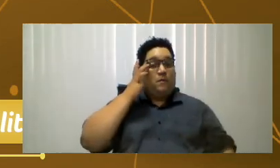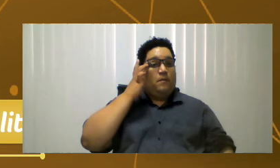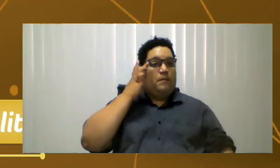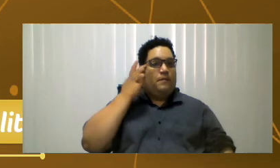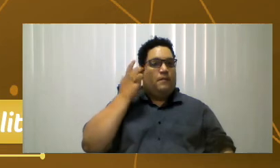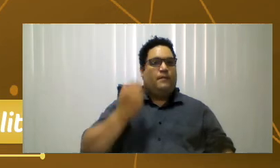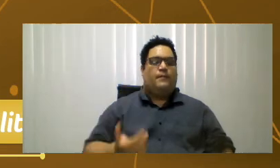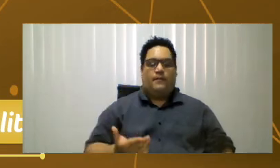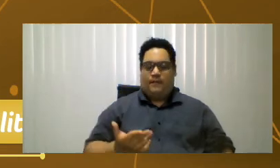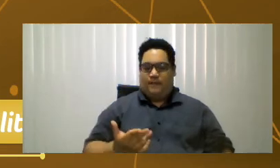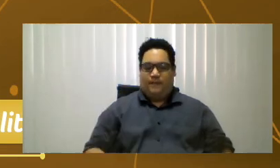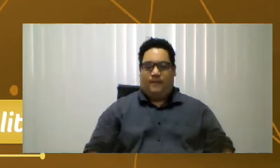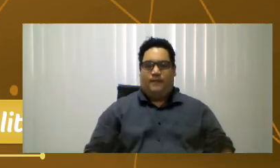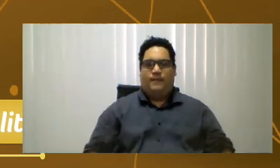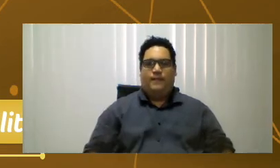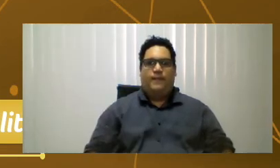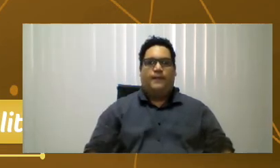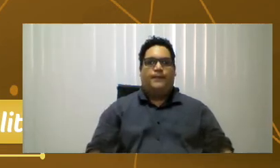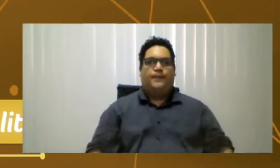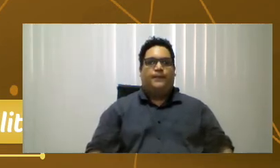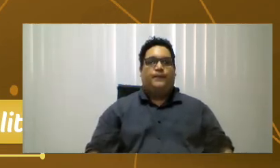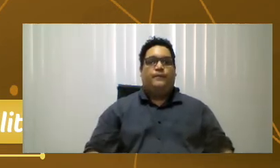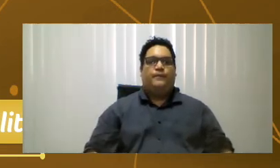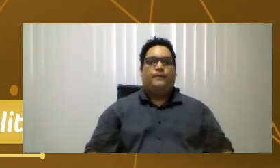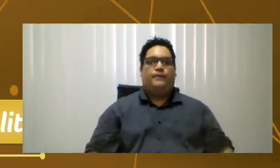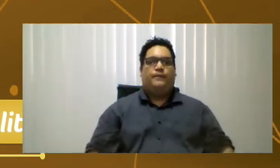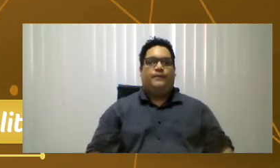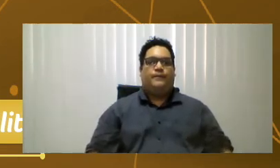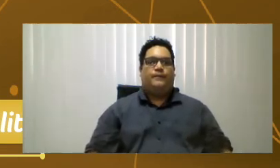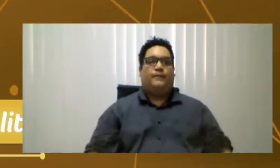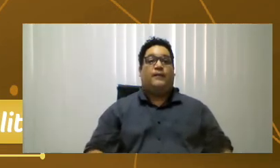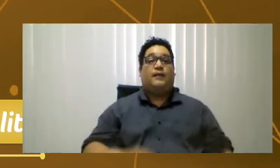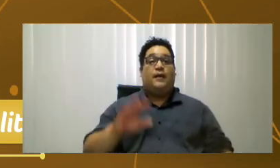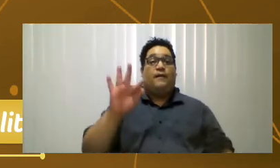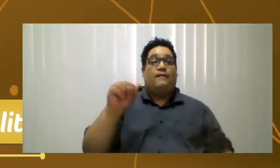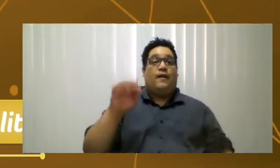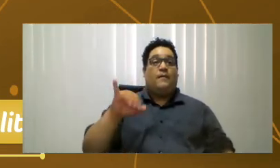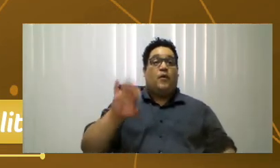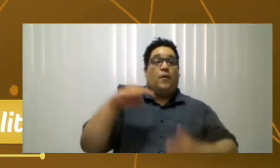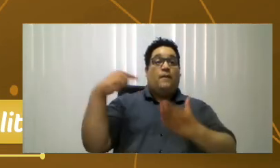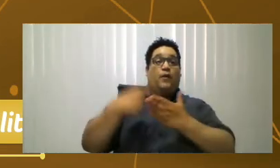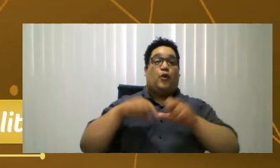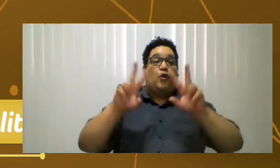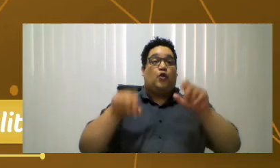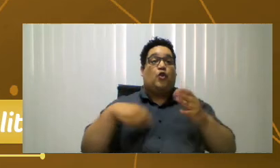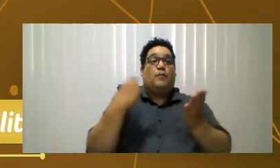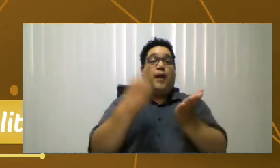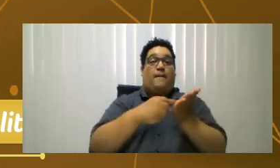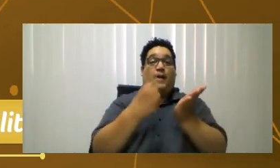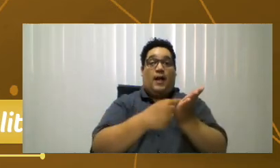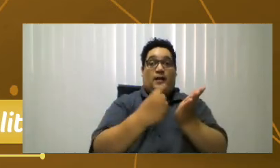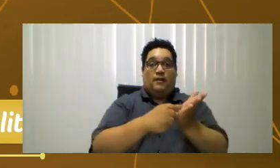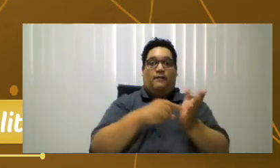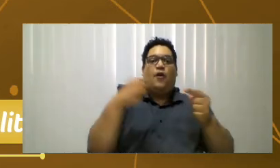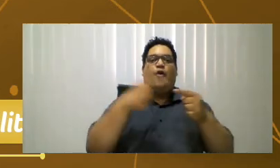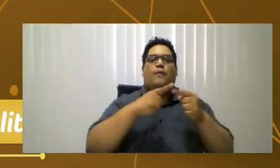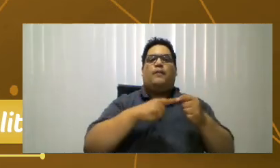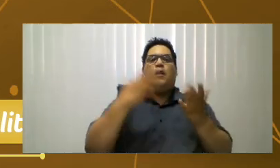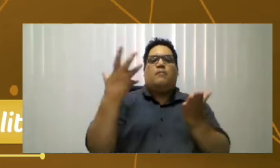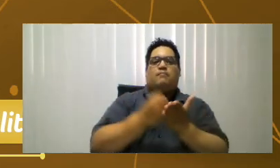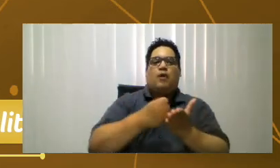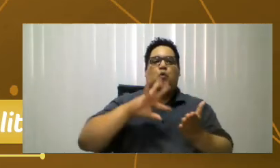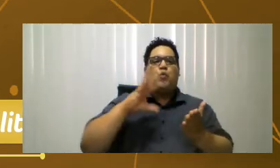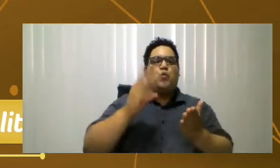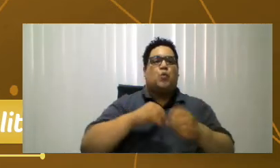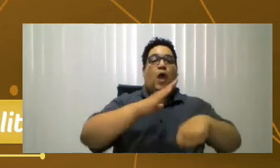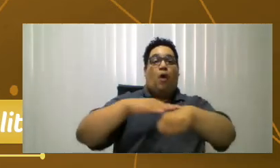Pronto, excelente pergunta também. Então, como o Fábio tinha perguntado do app, ele seria carregado automaticamente. Como a